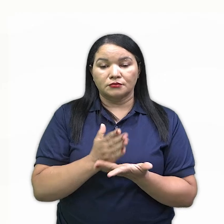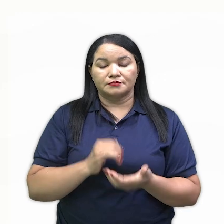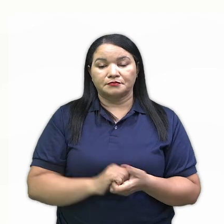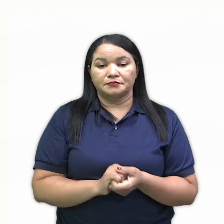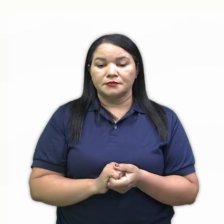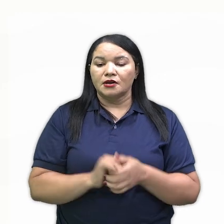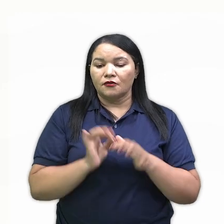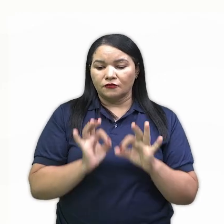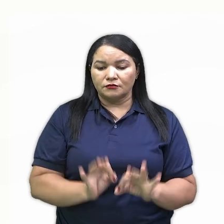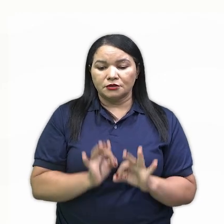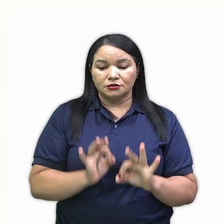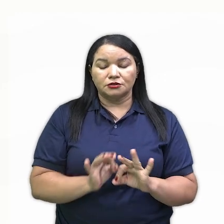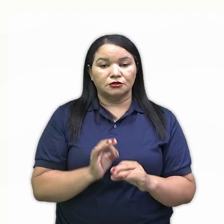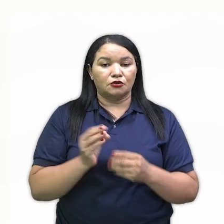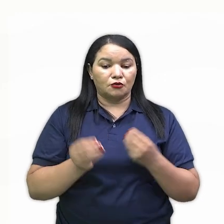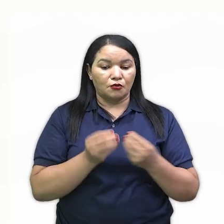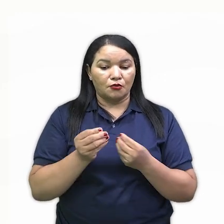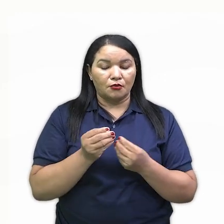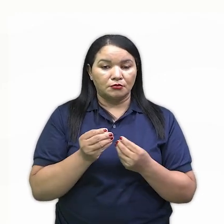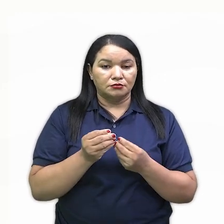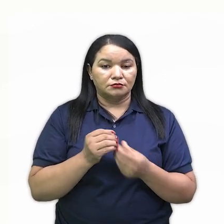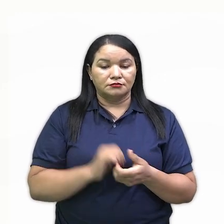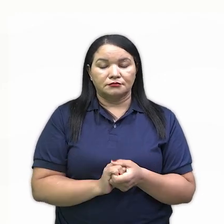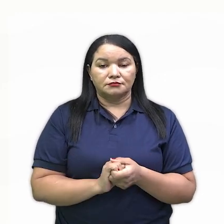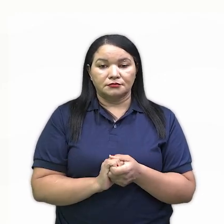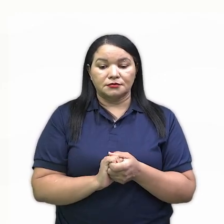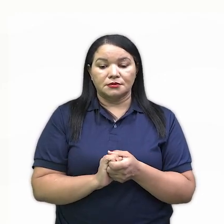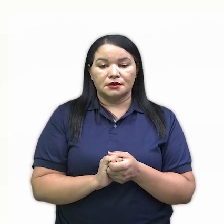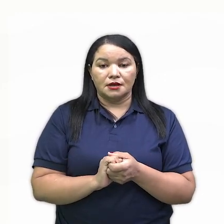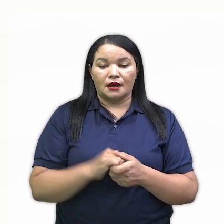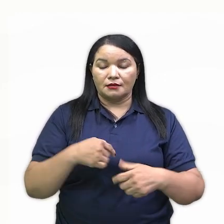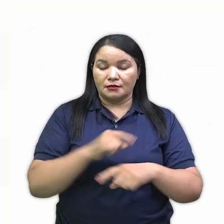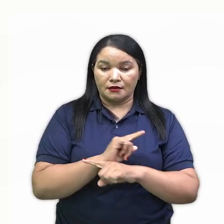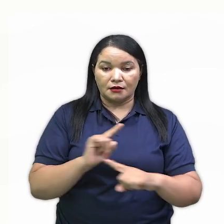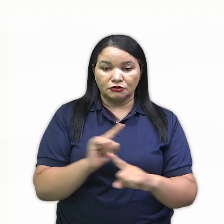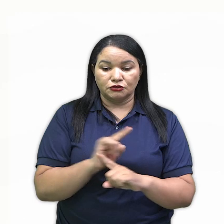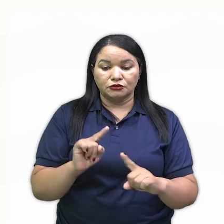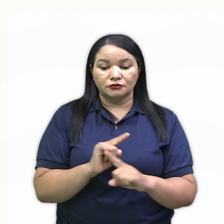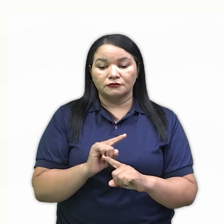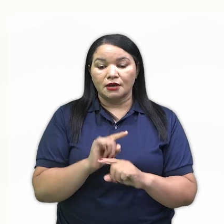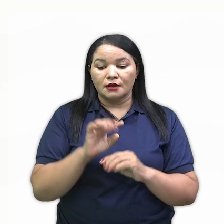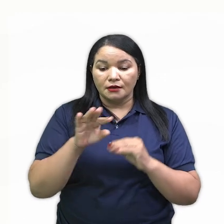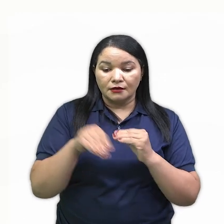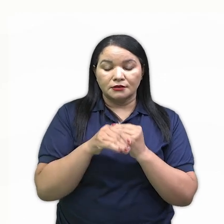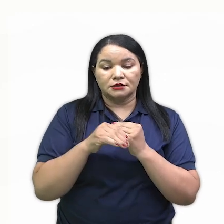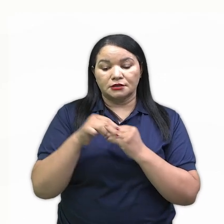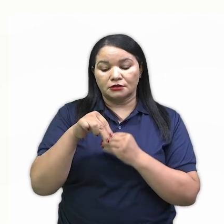fica? Só faço acrescentar o not. She was not